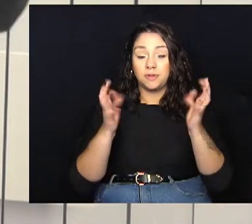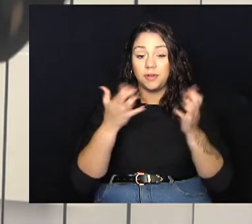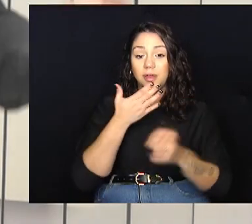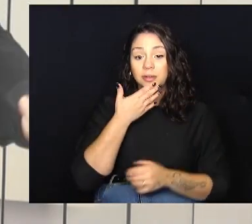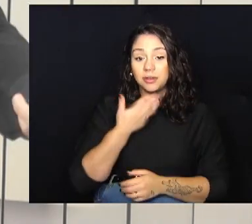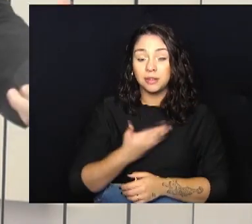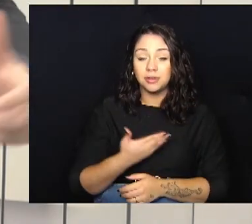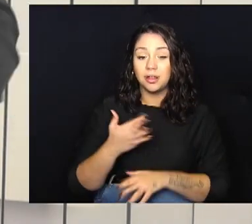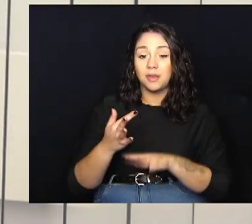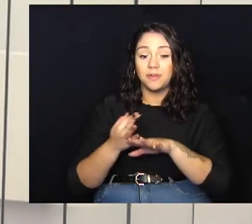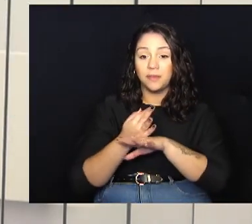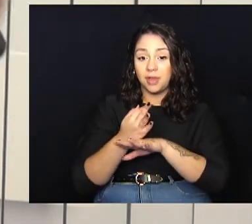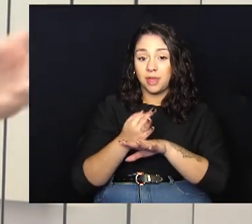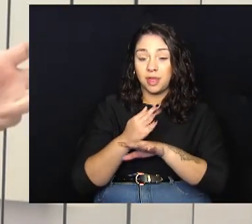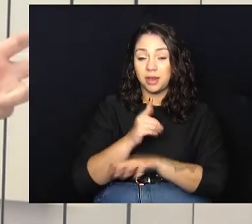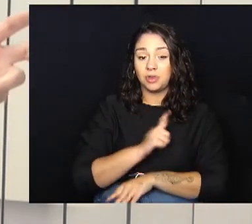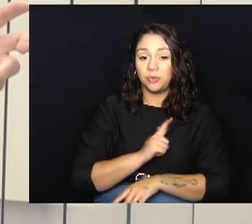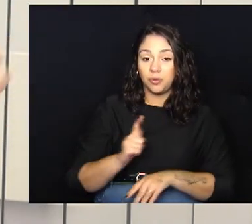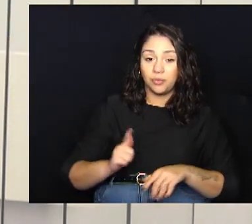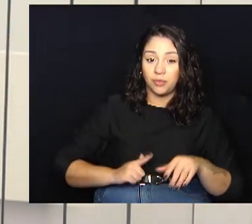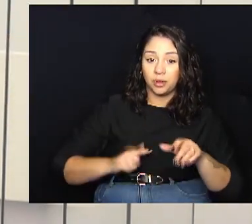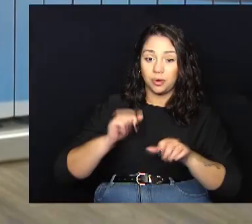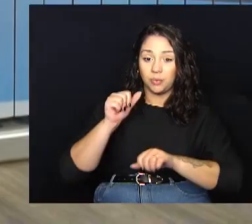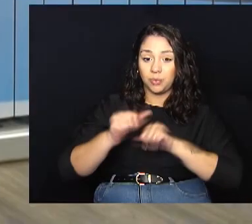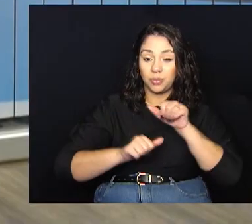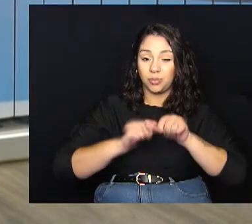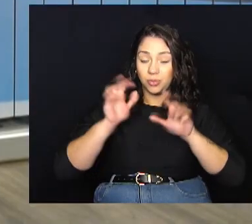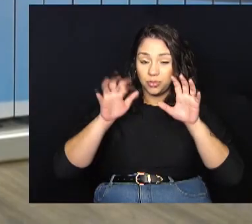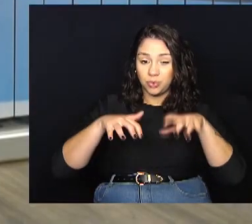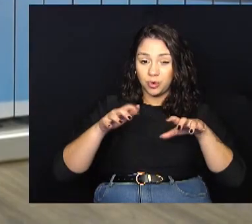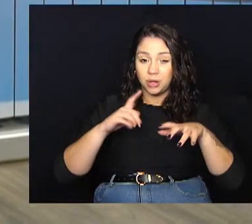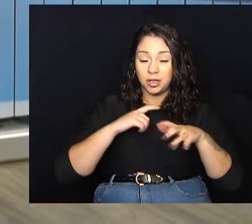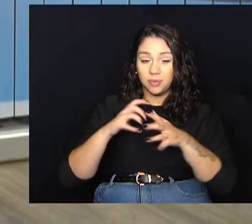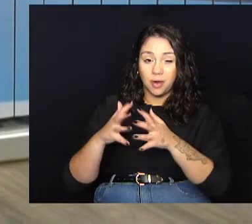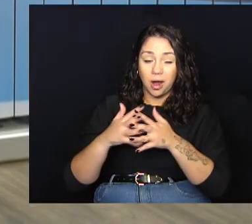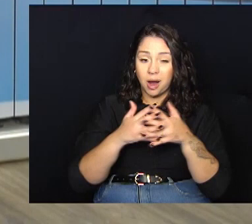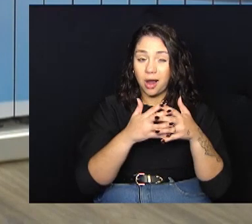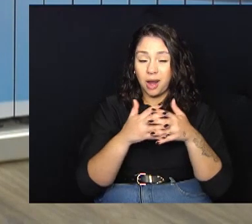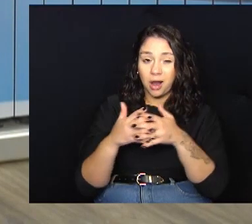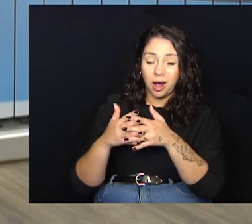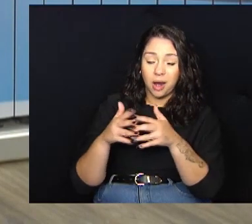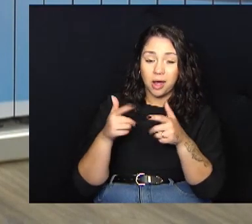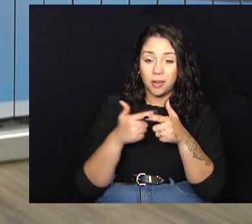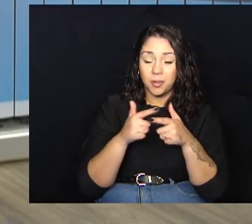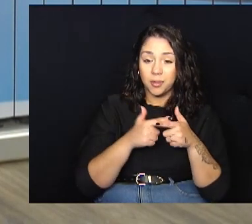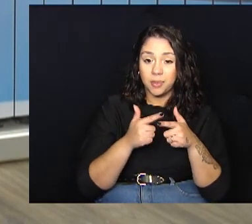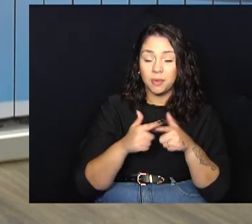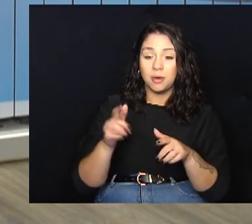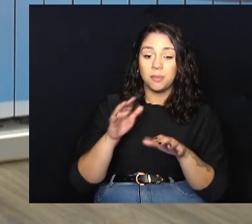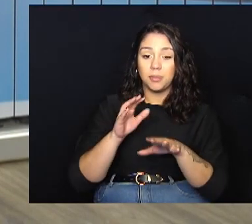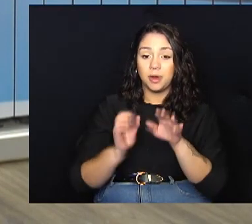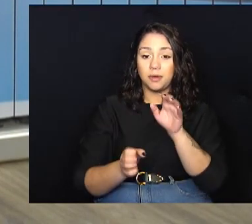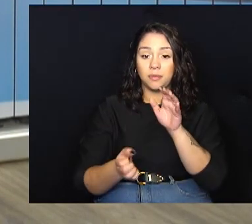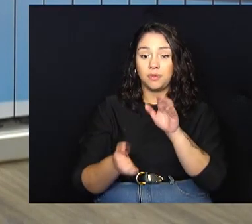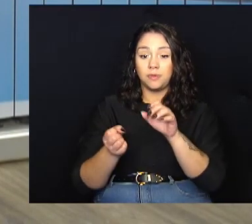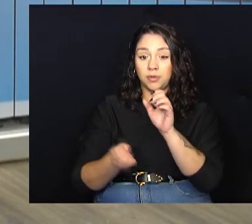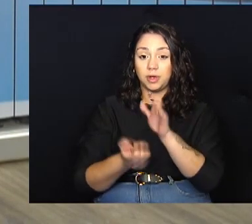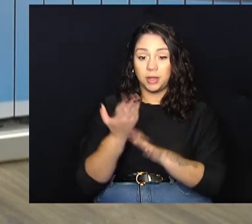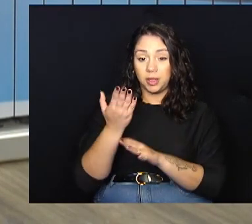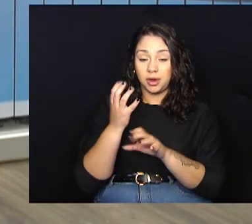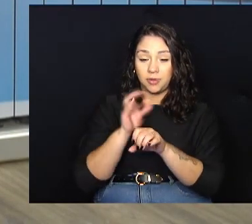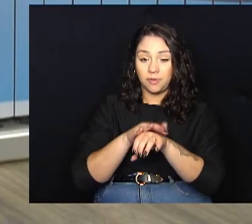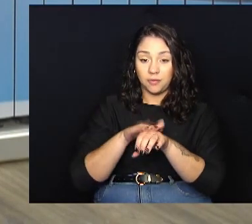mudança de governo chuvas foi conturbado mesmo para realizar esse senso